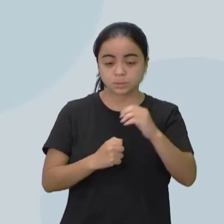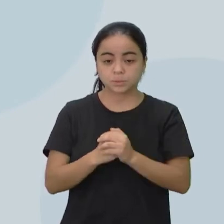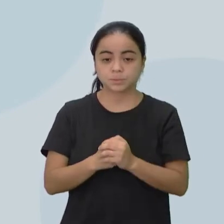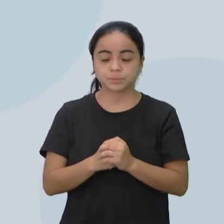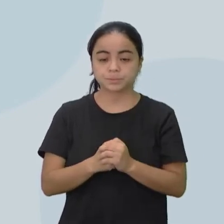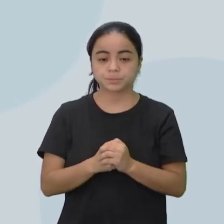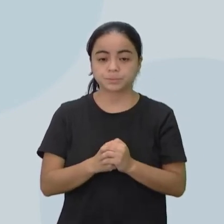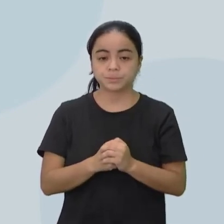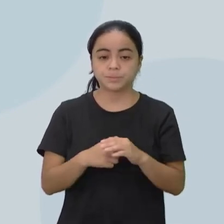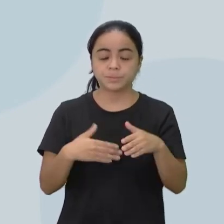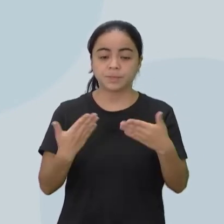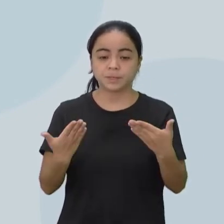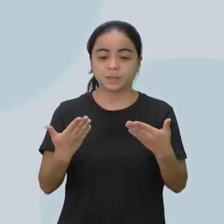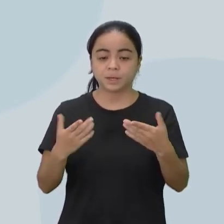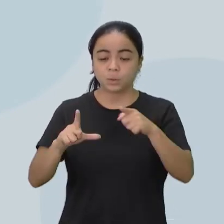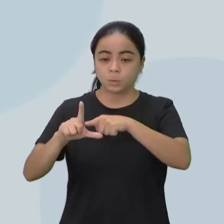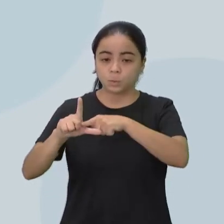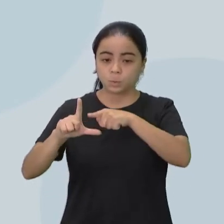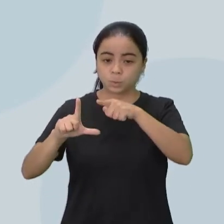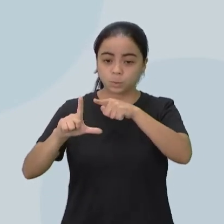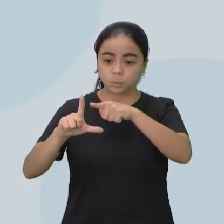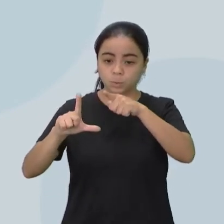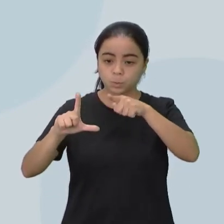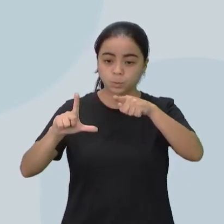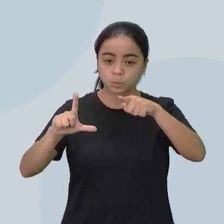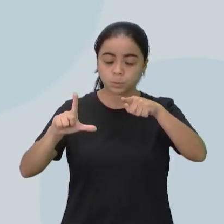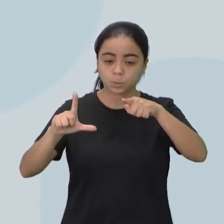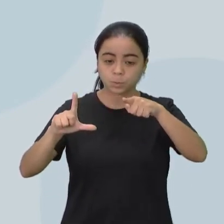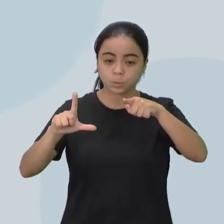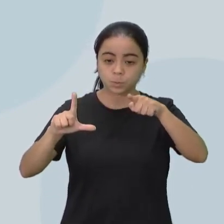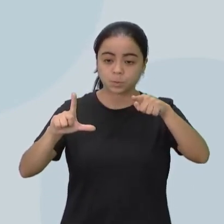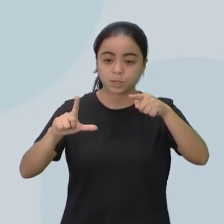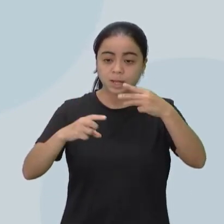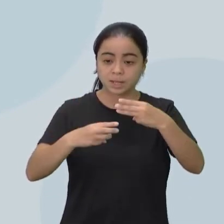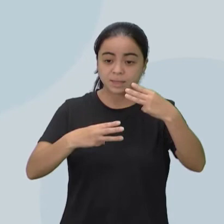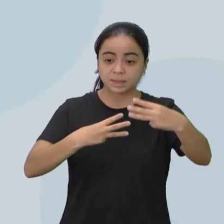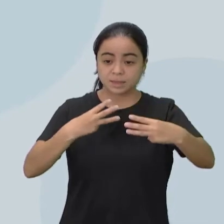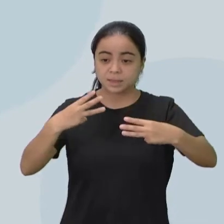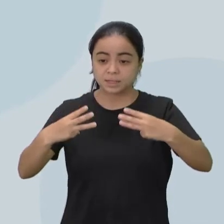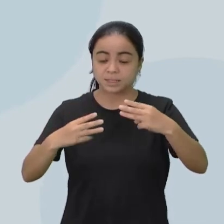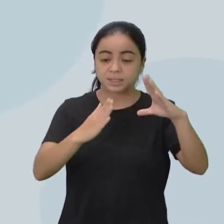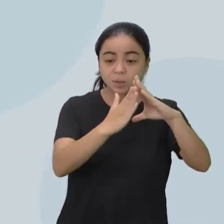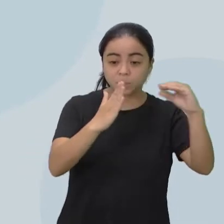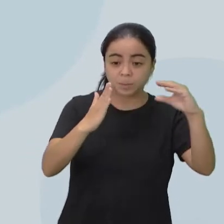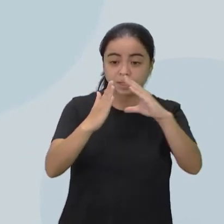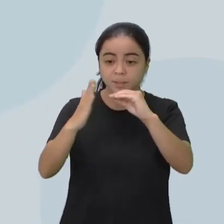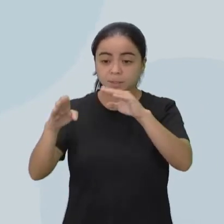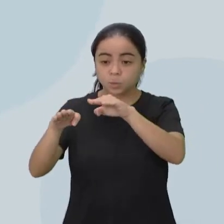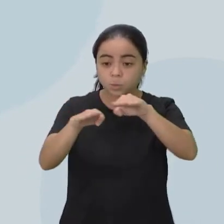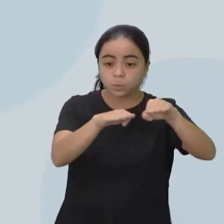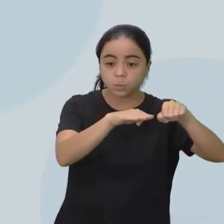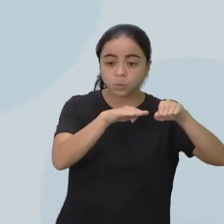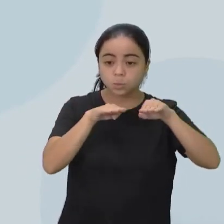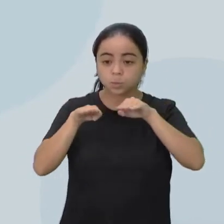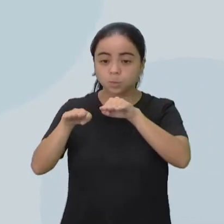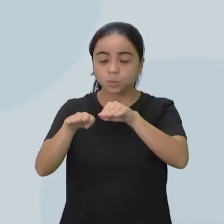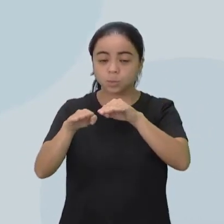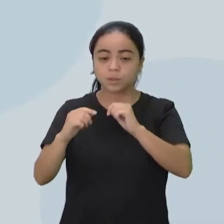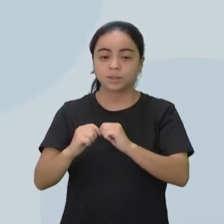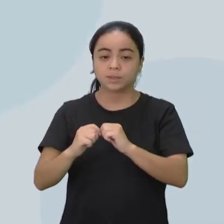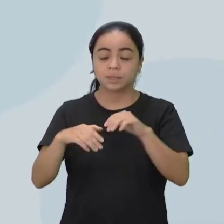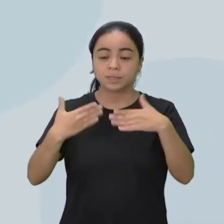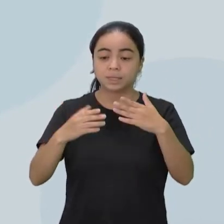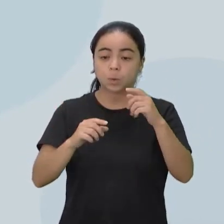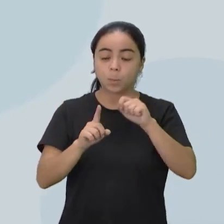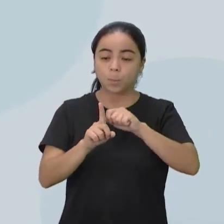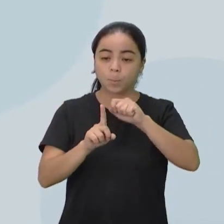E como o gráfico mantém o mesmo padrão por trimestre, então eu vejo o que acontece aqui, ó, em um mês, né? Do mês de